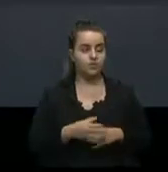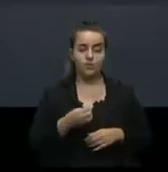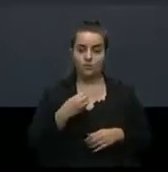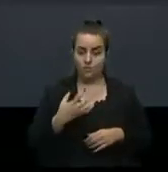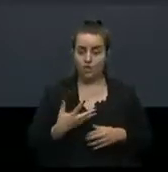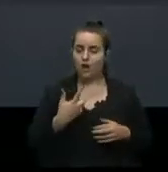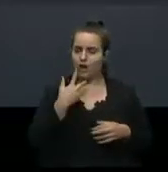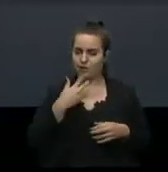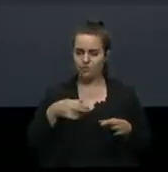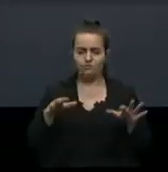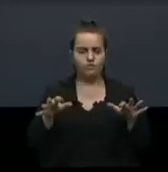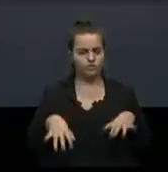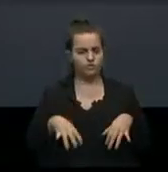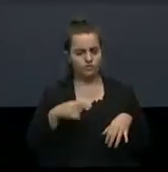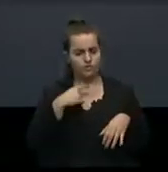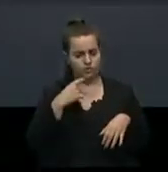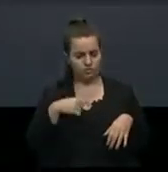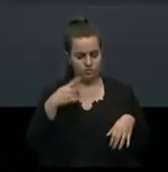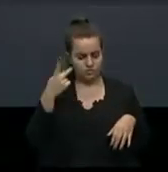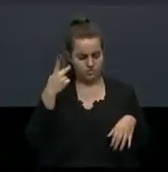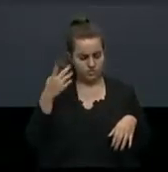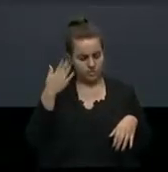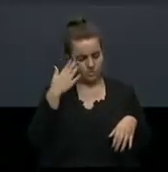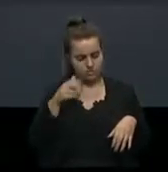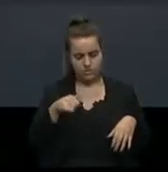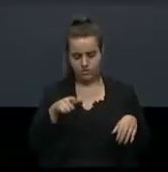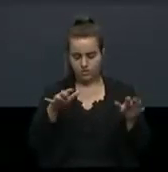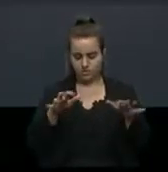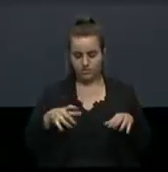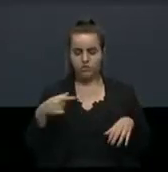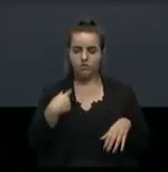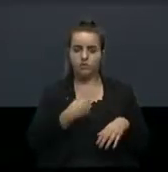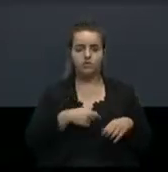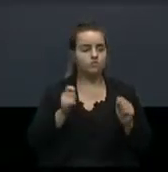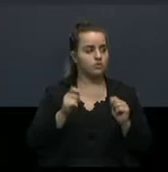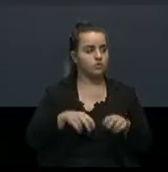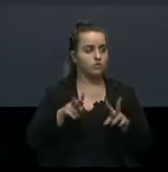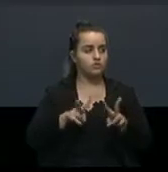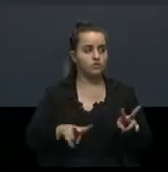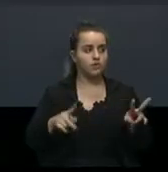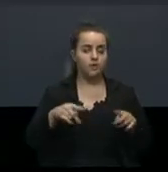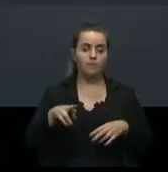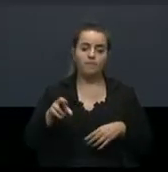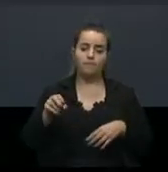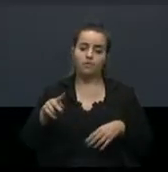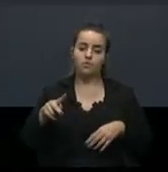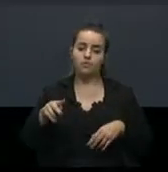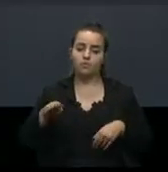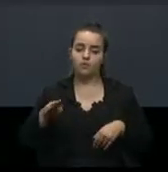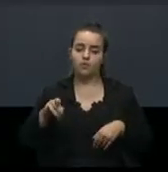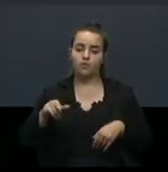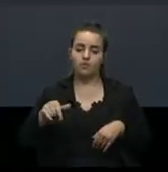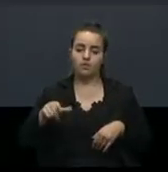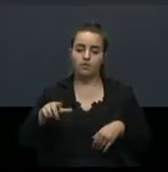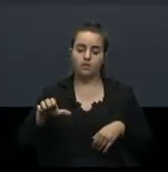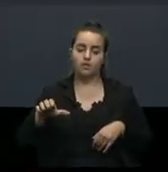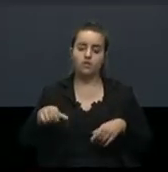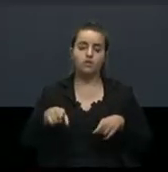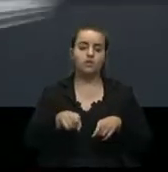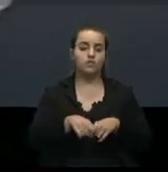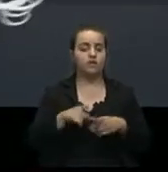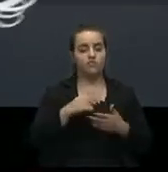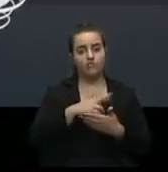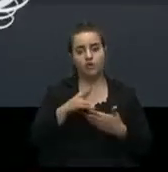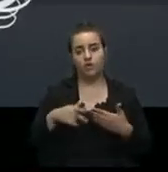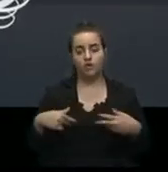Acho que vai chover. Será? Para saber se vai chover, podemos consultar a probabilidade de precipitação e as variáveis